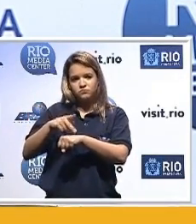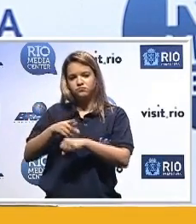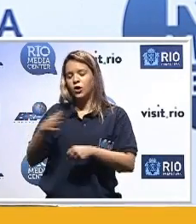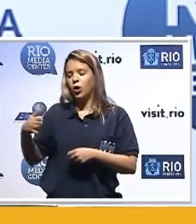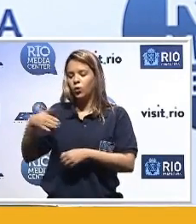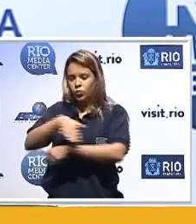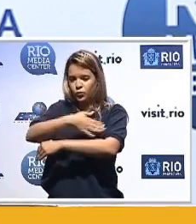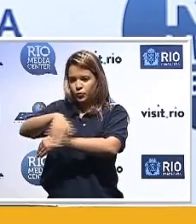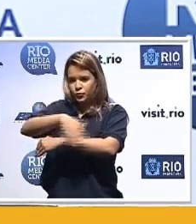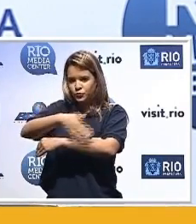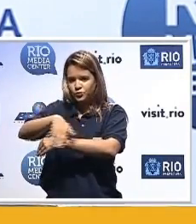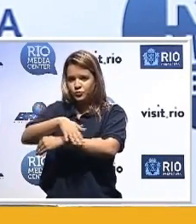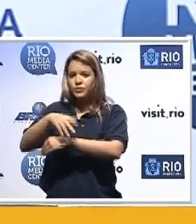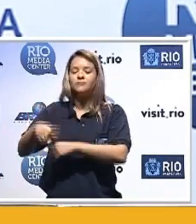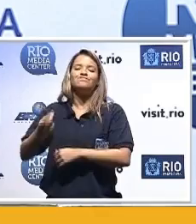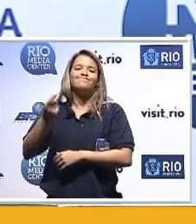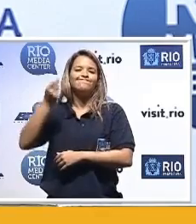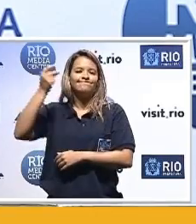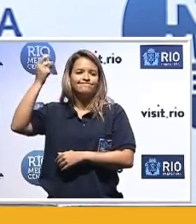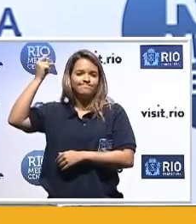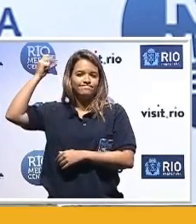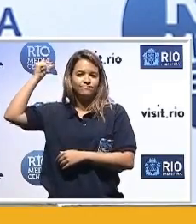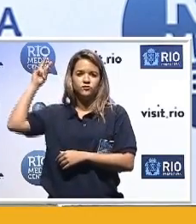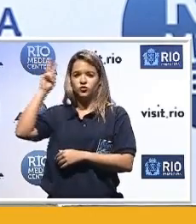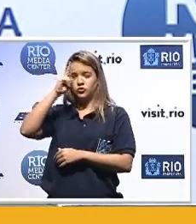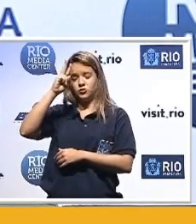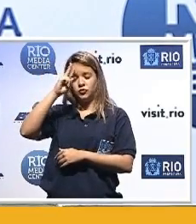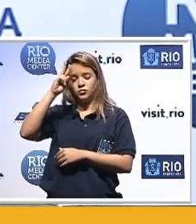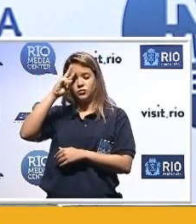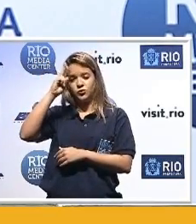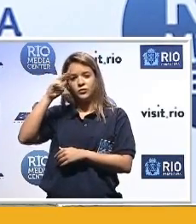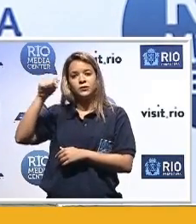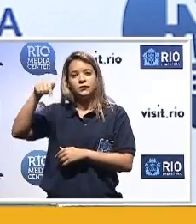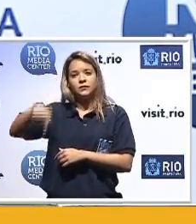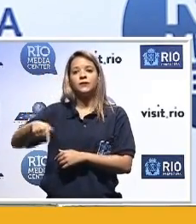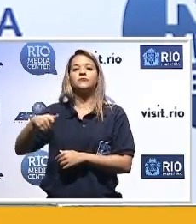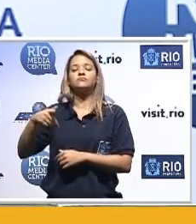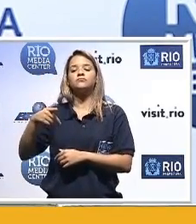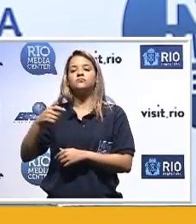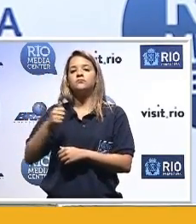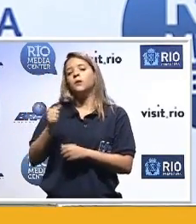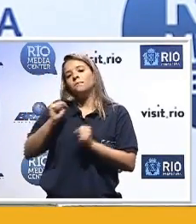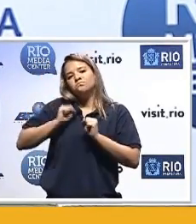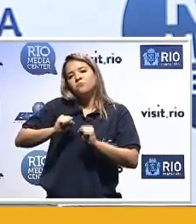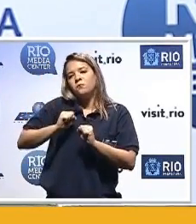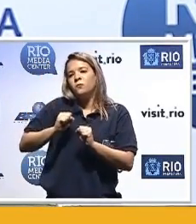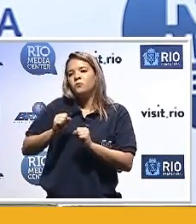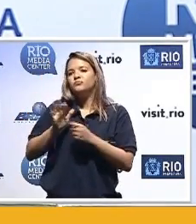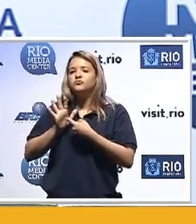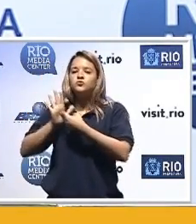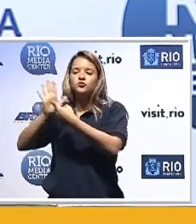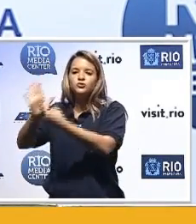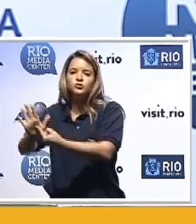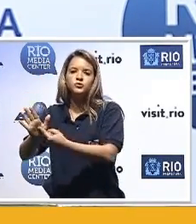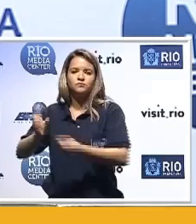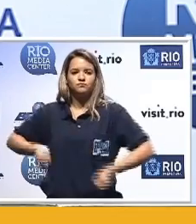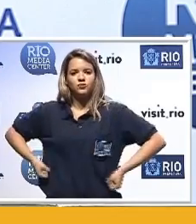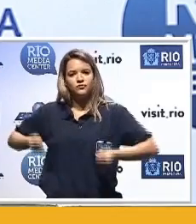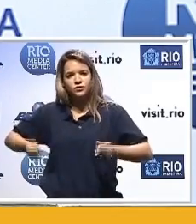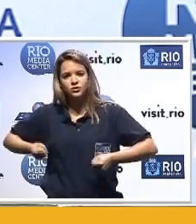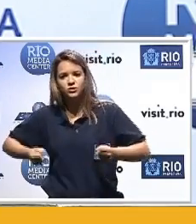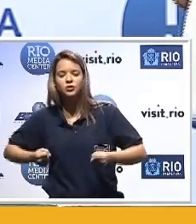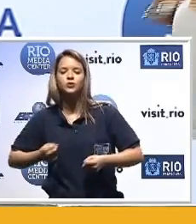da época do Império, e que o Paraty como um todo também possa oferecer para o cadeirante, para o